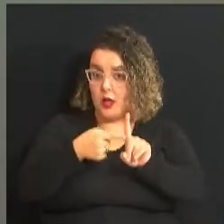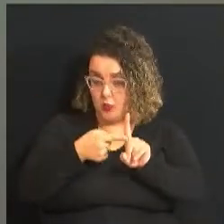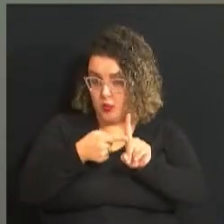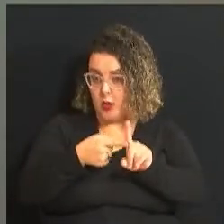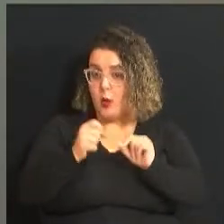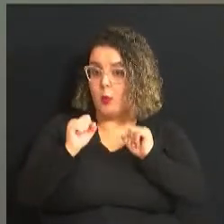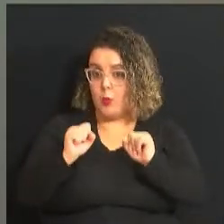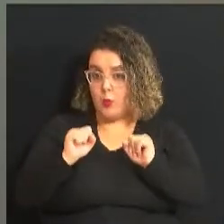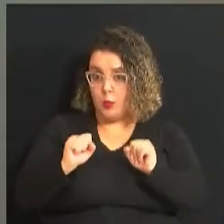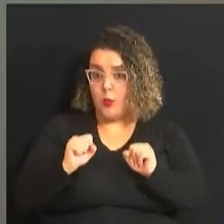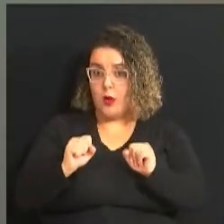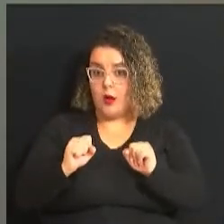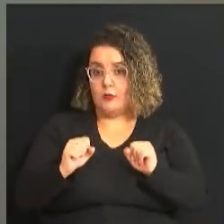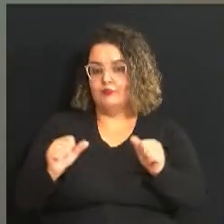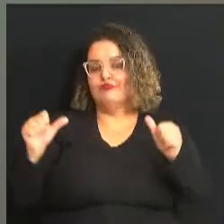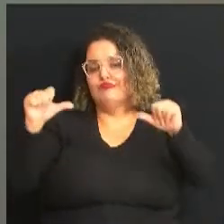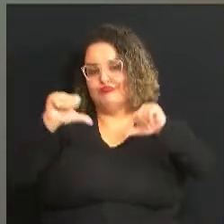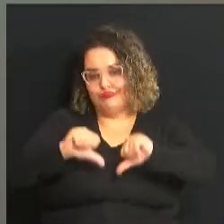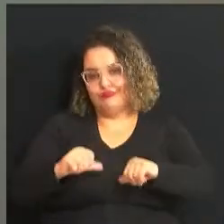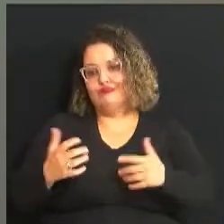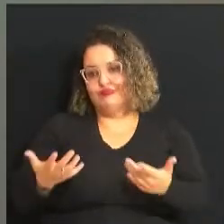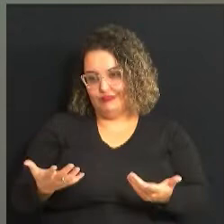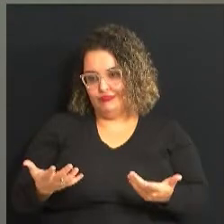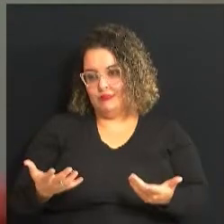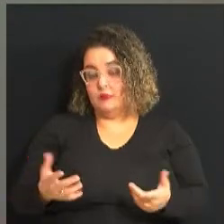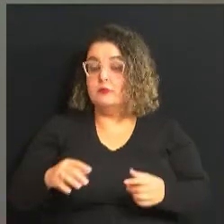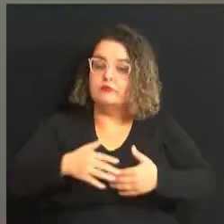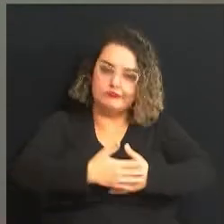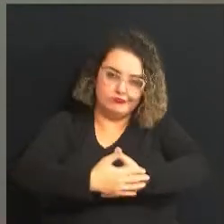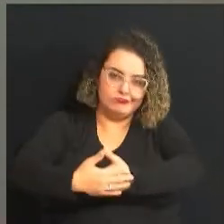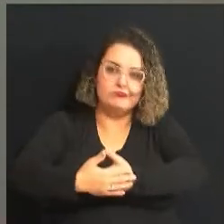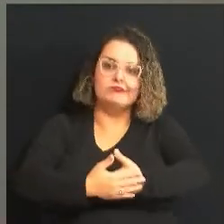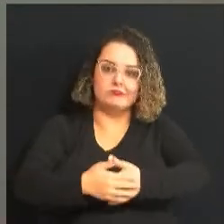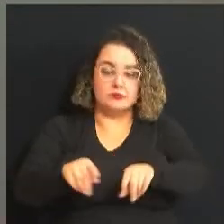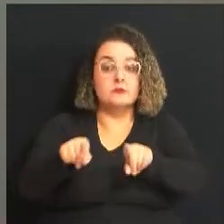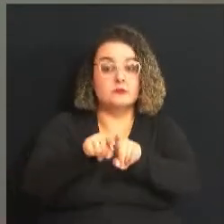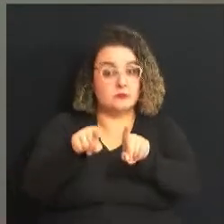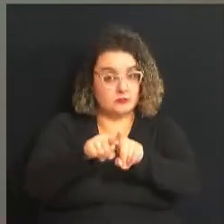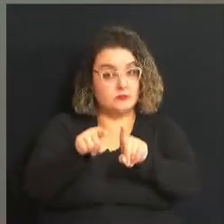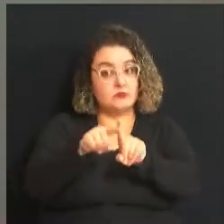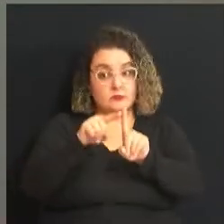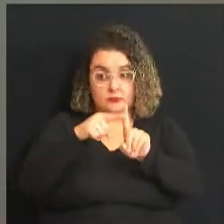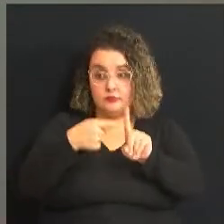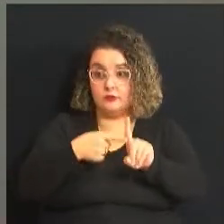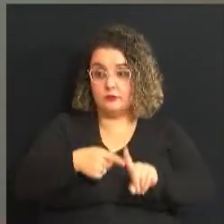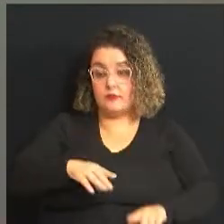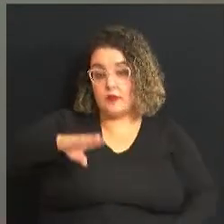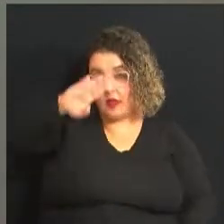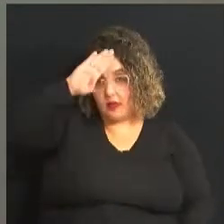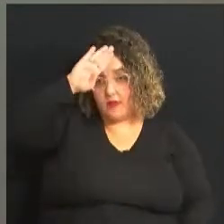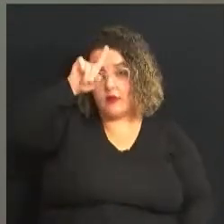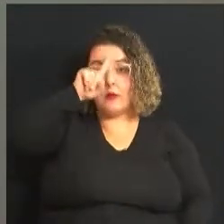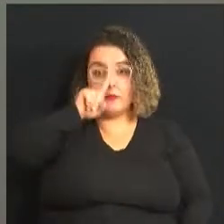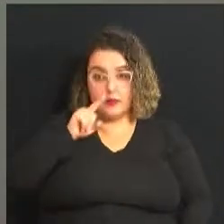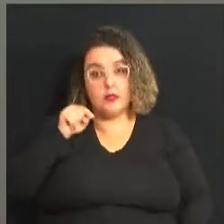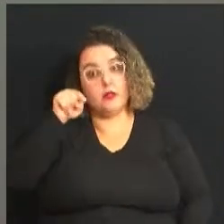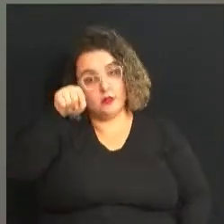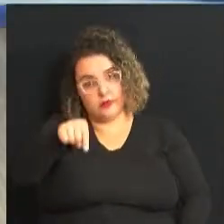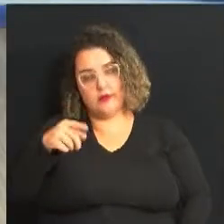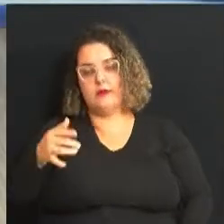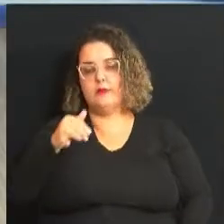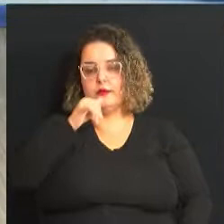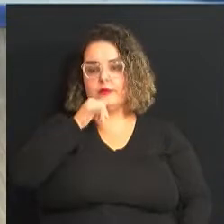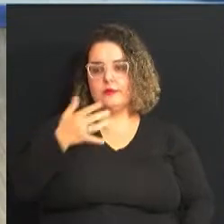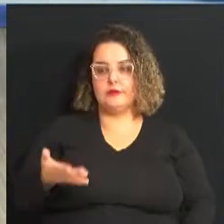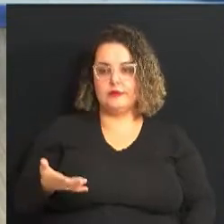ser muito prejudiciais, tanto para o bebê quanto para a gestante. A febre amarela é um exemplo Doutor, delas. e a gente está falando